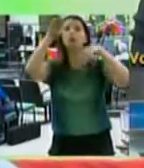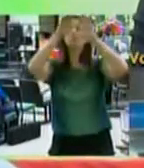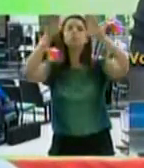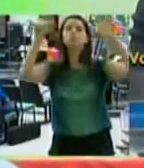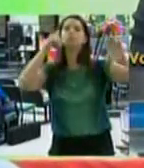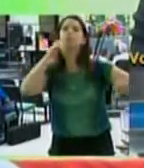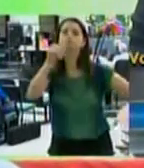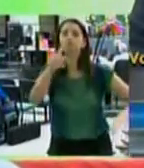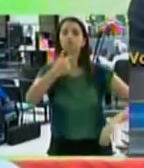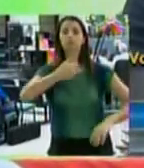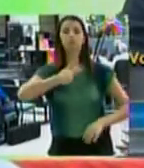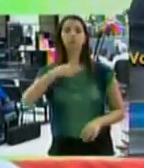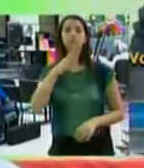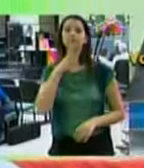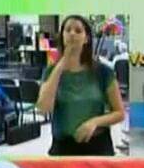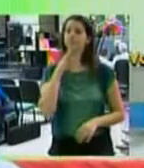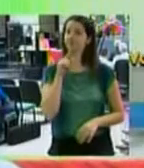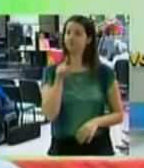eu conheço.